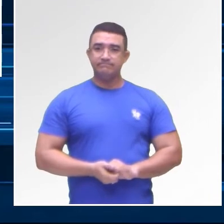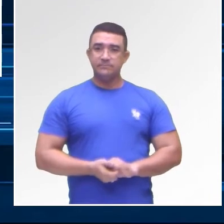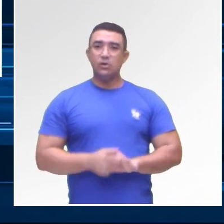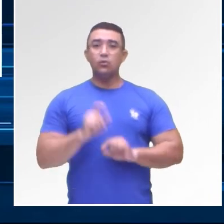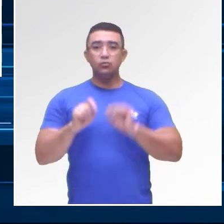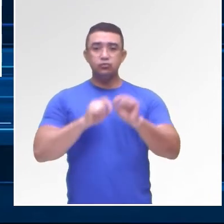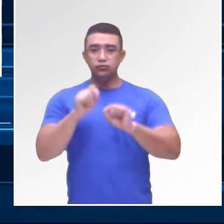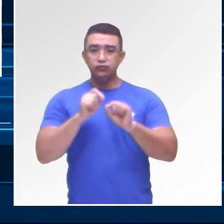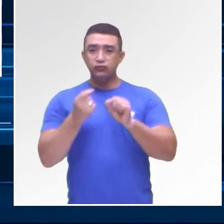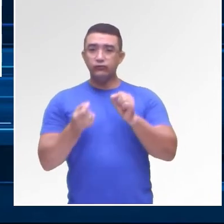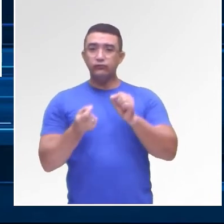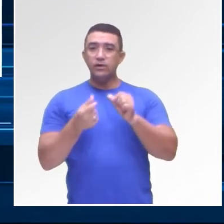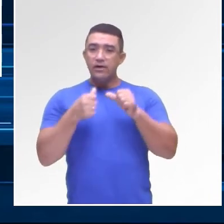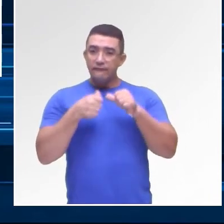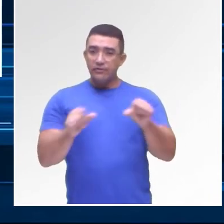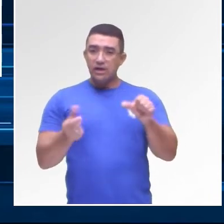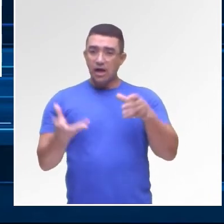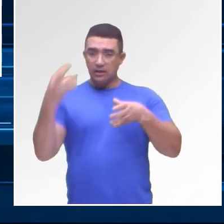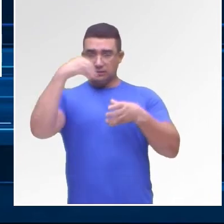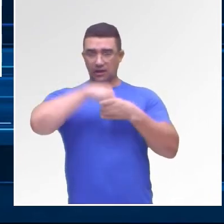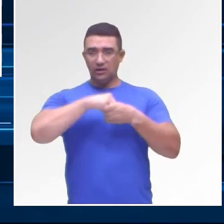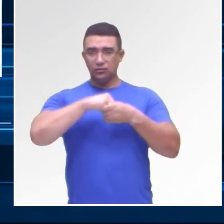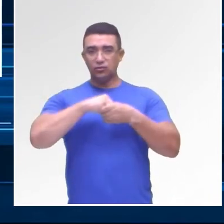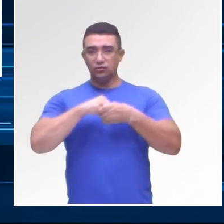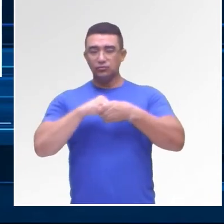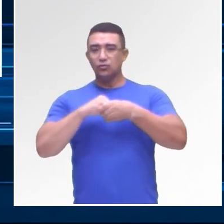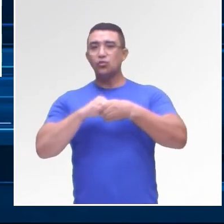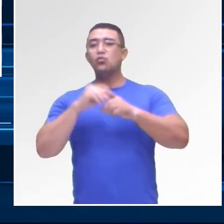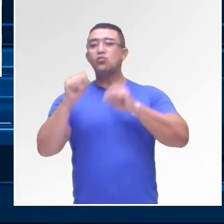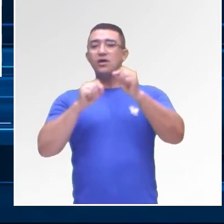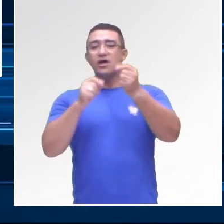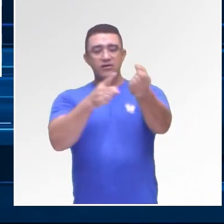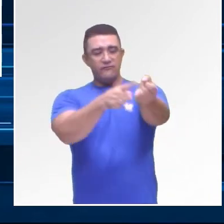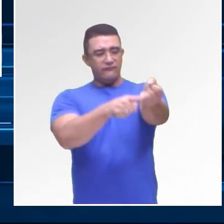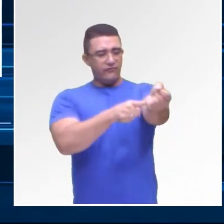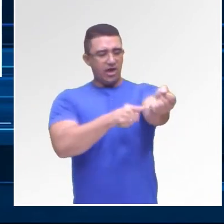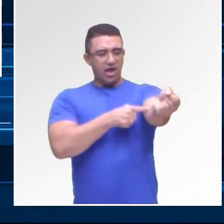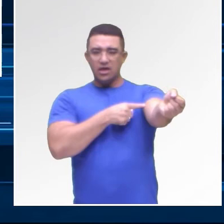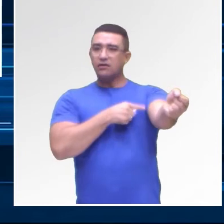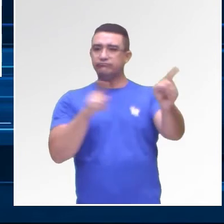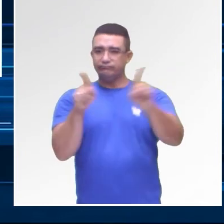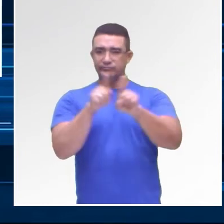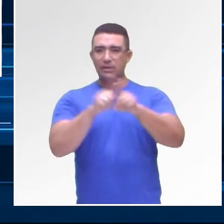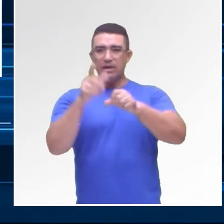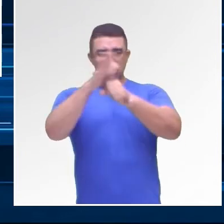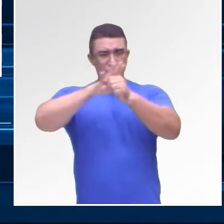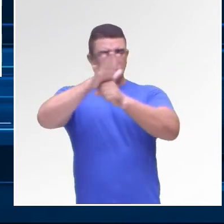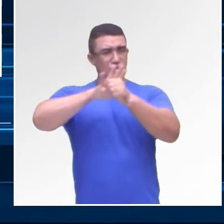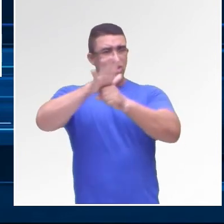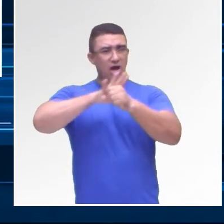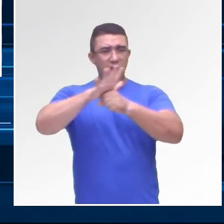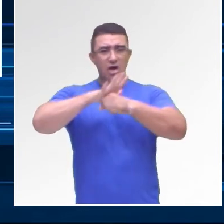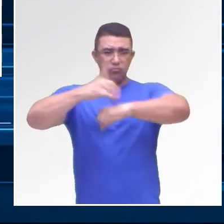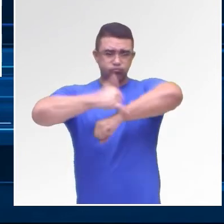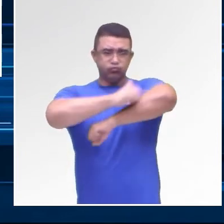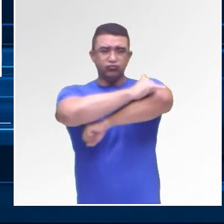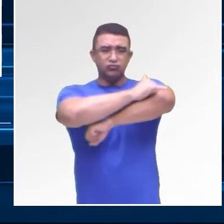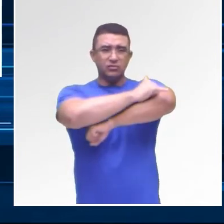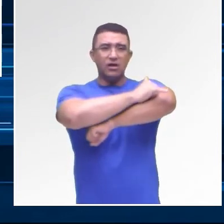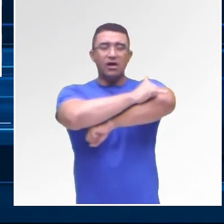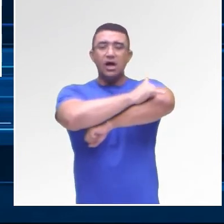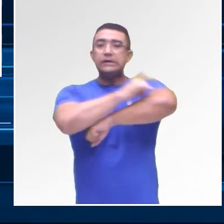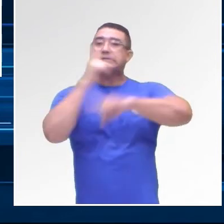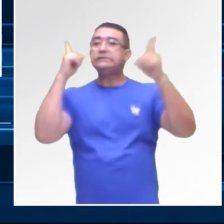acumular nas paredes das nossas artérias, das nossas veias. E isso vai fazer o quê?